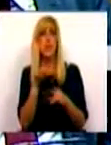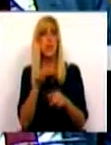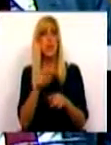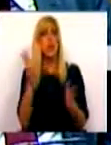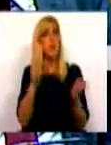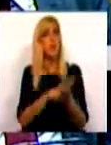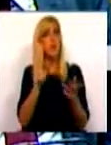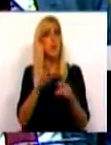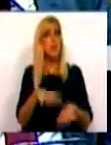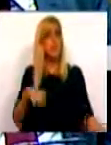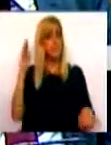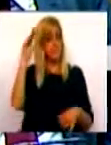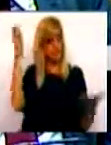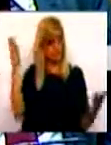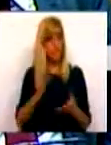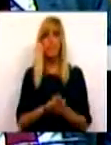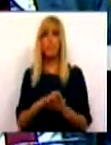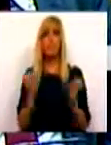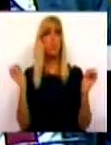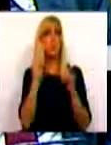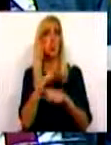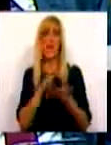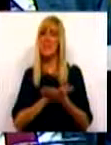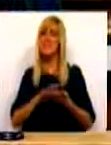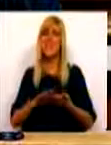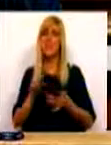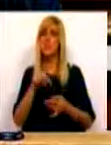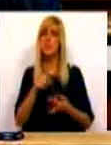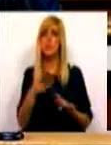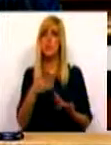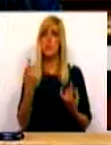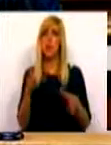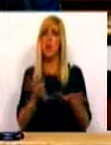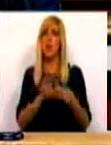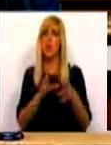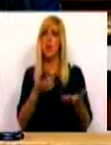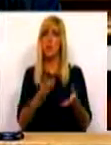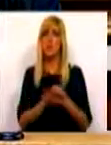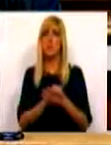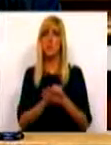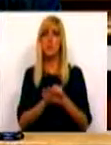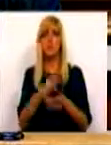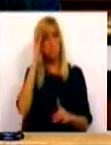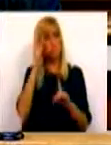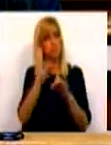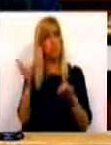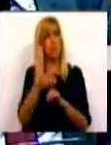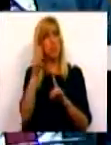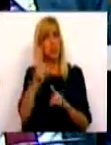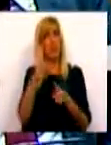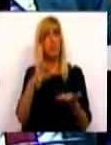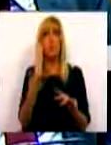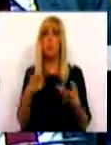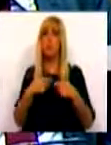aprovados nesta Câmara. Não há nada que nisto tenha a ver com metas de Bruxelas. E